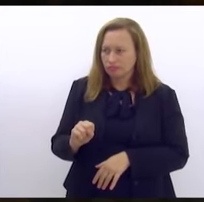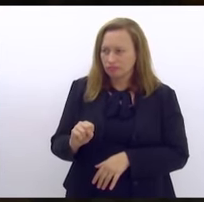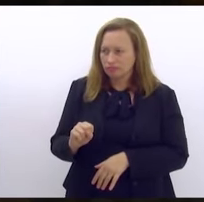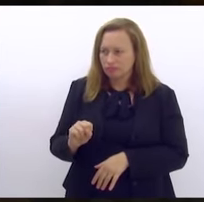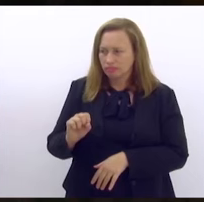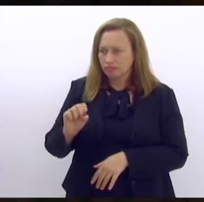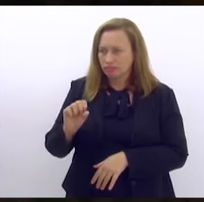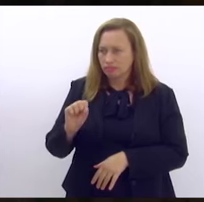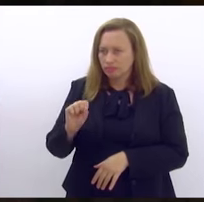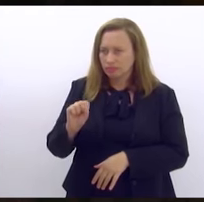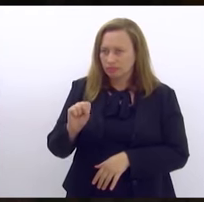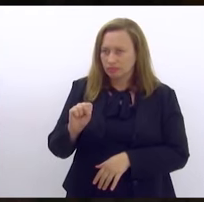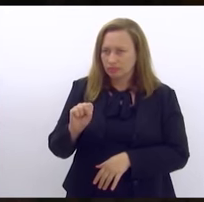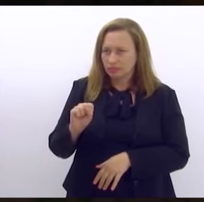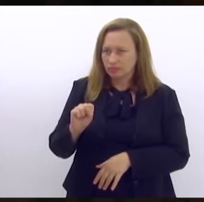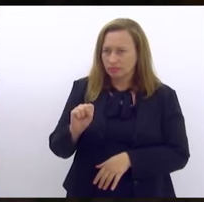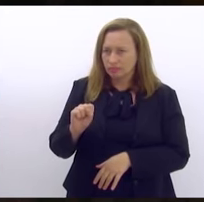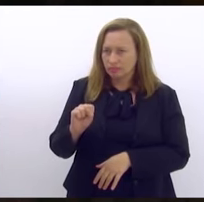SARS-CoV-2,